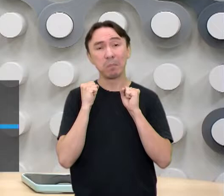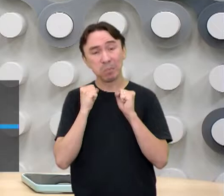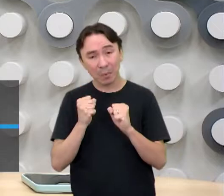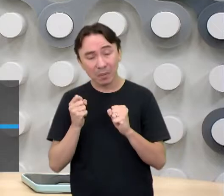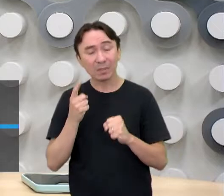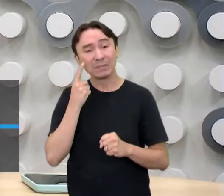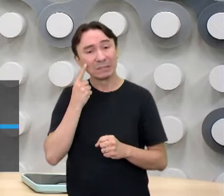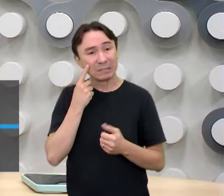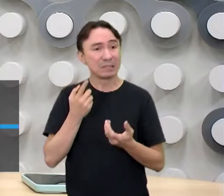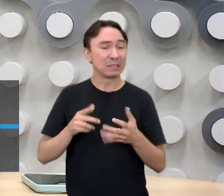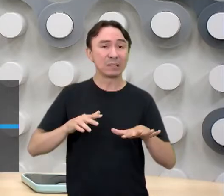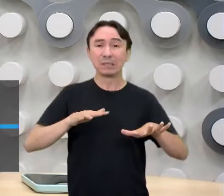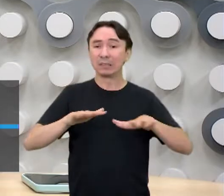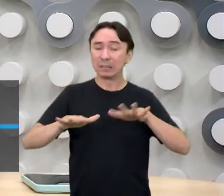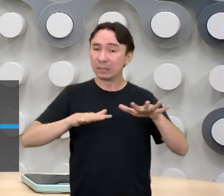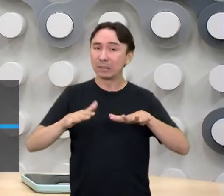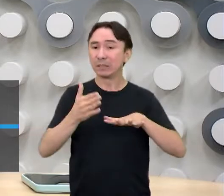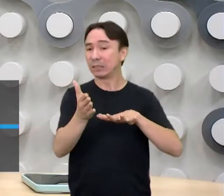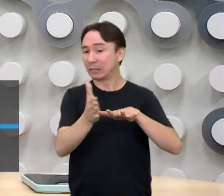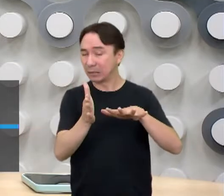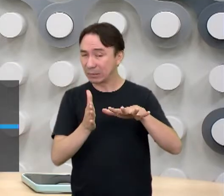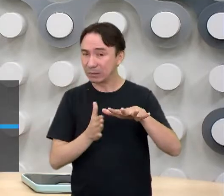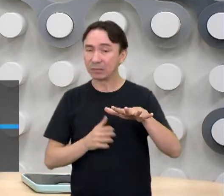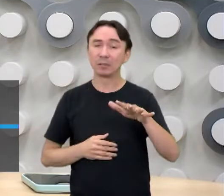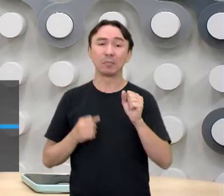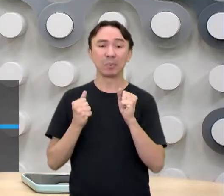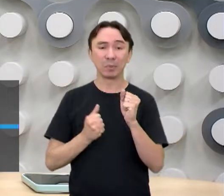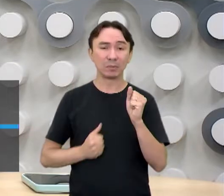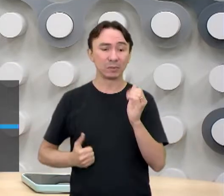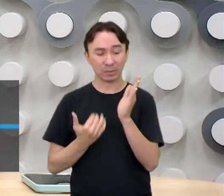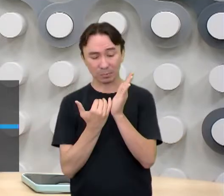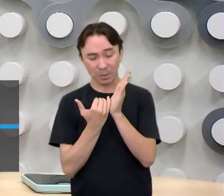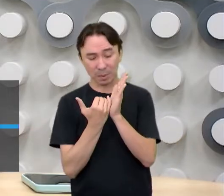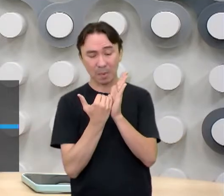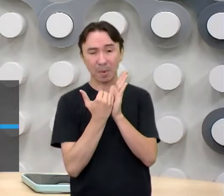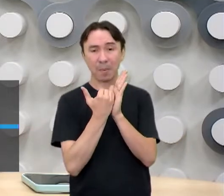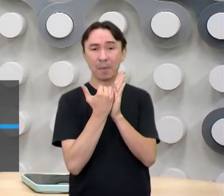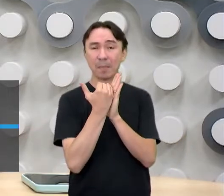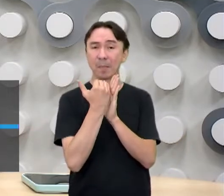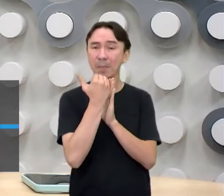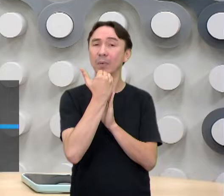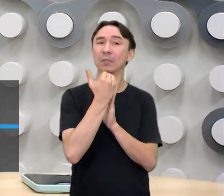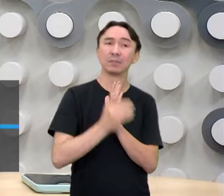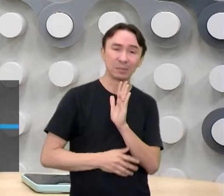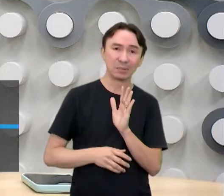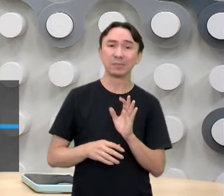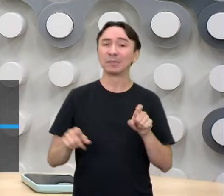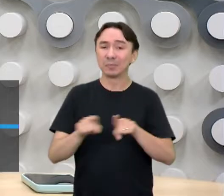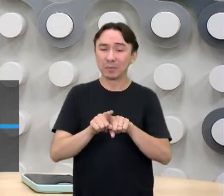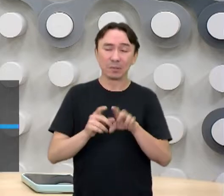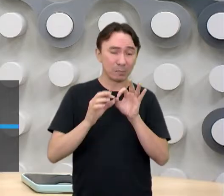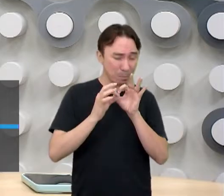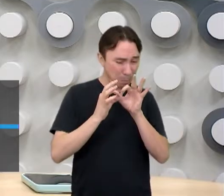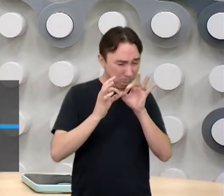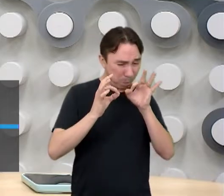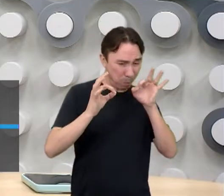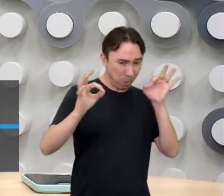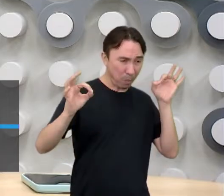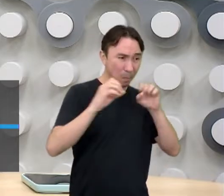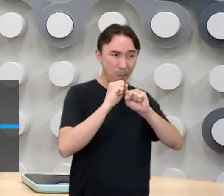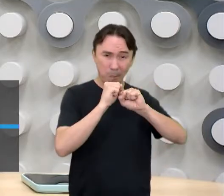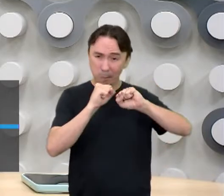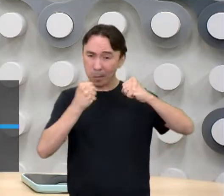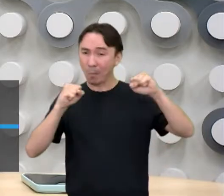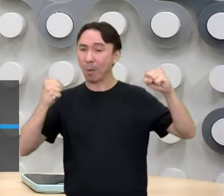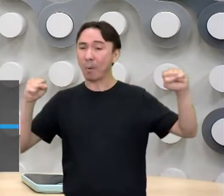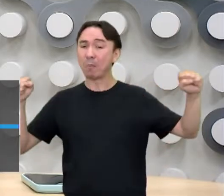né, dependendo aí em escalas, né, de milhares de quilômetros, né. Então é importante sempre retratar isso. A gente pode estar aqui no